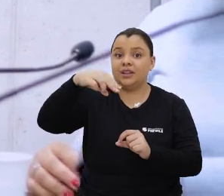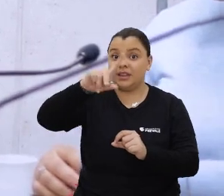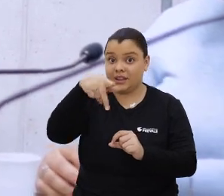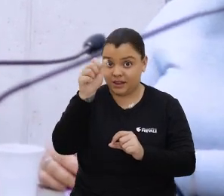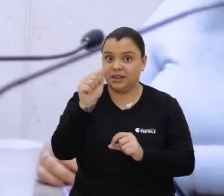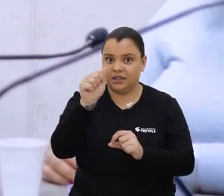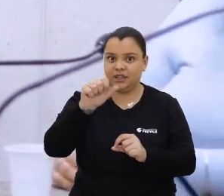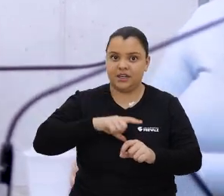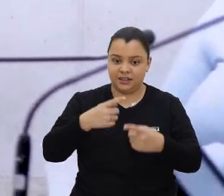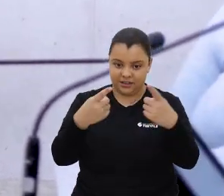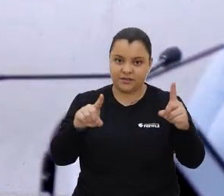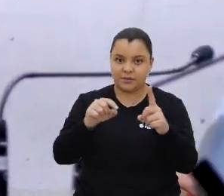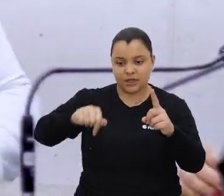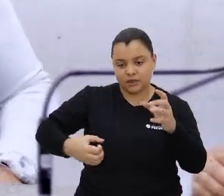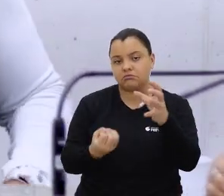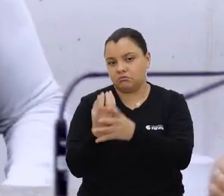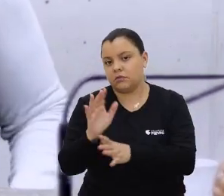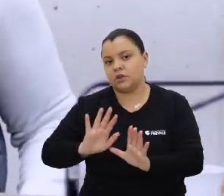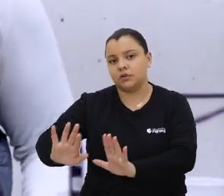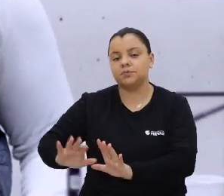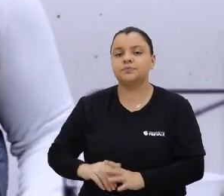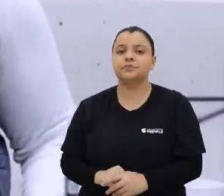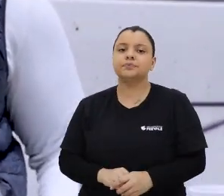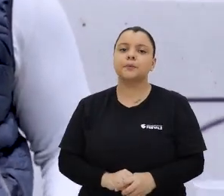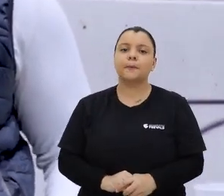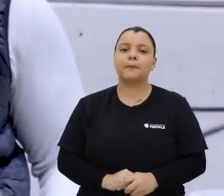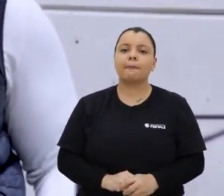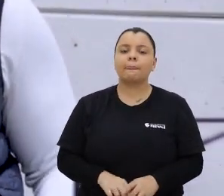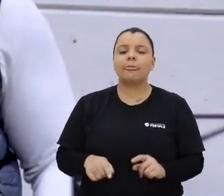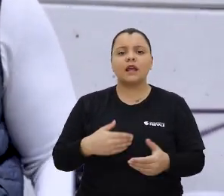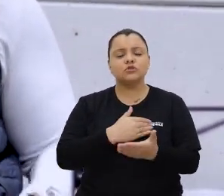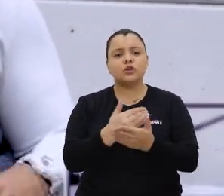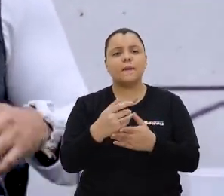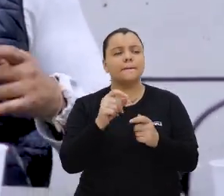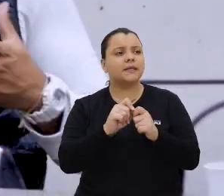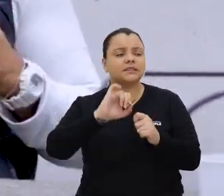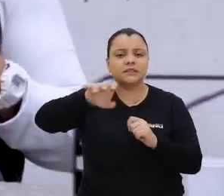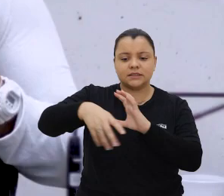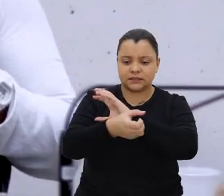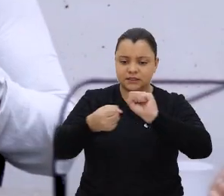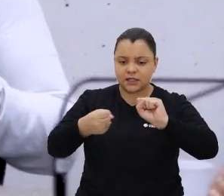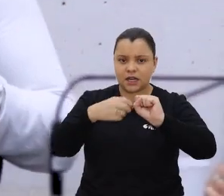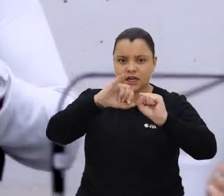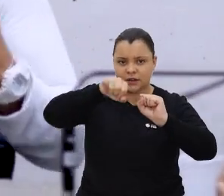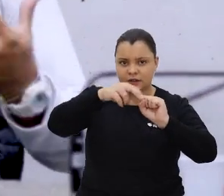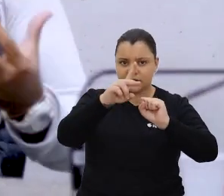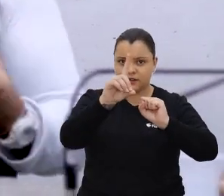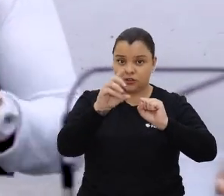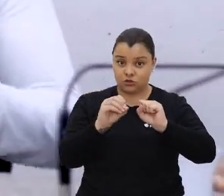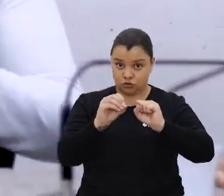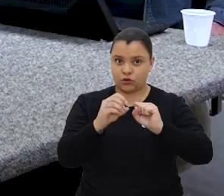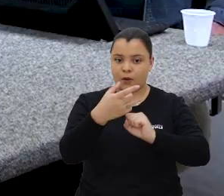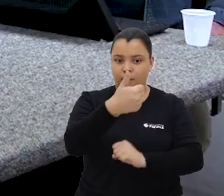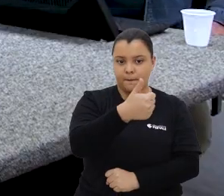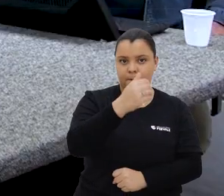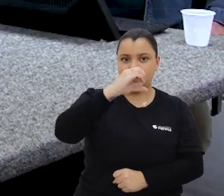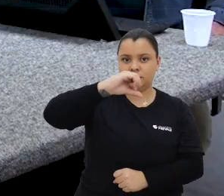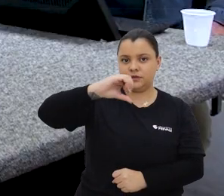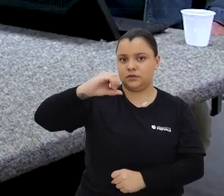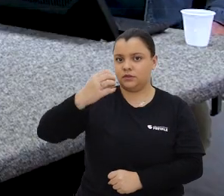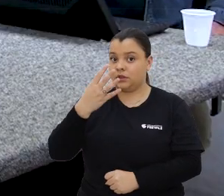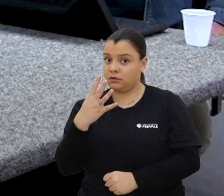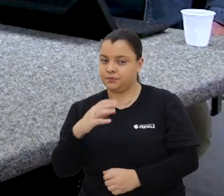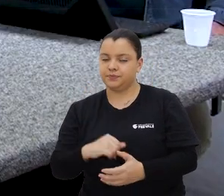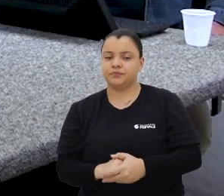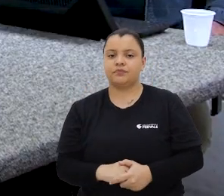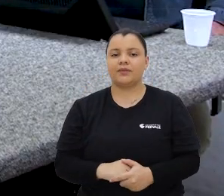da Saldanha se origina dali. Sim, sim. Né? E a gente começa a fazer judô em 1984. Mas nem por um esporte,